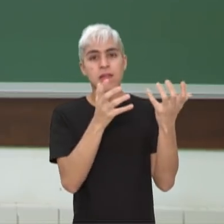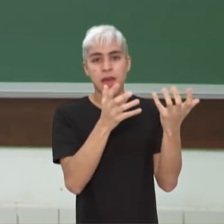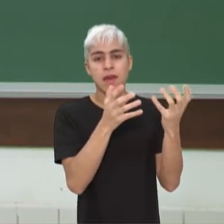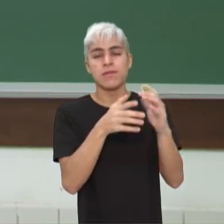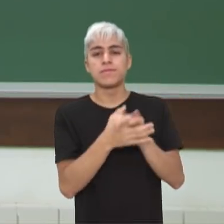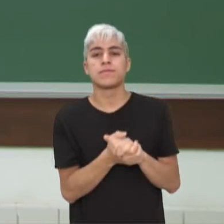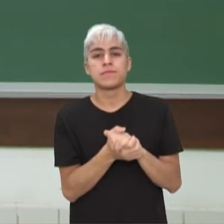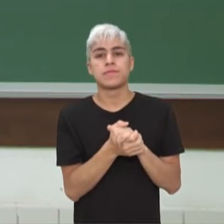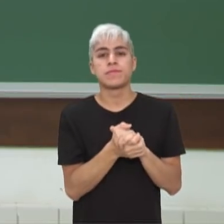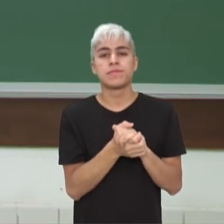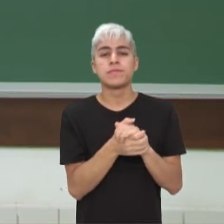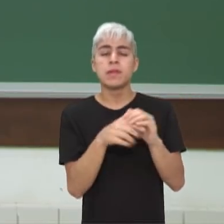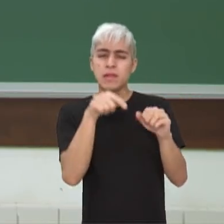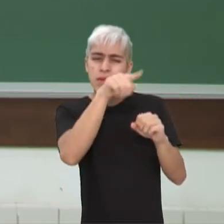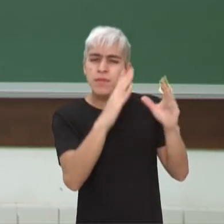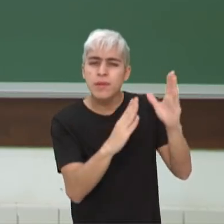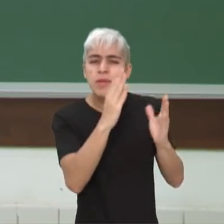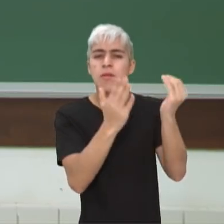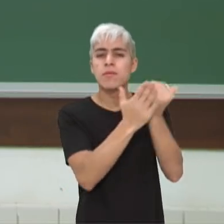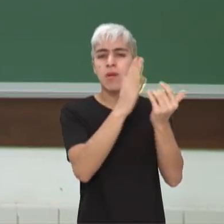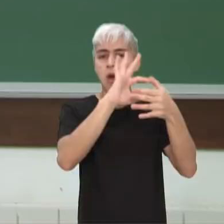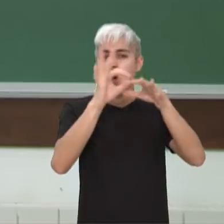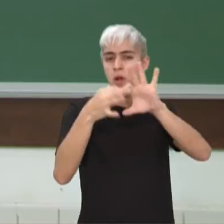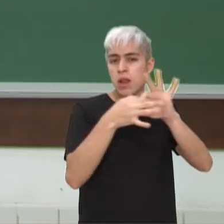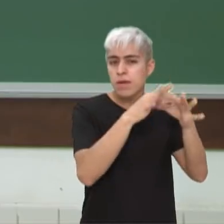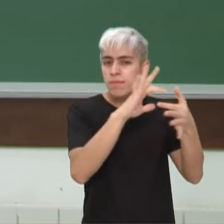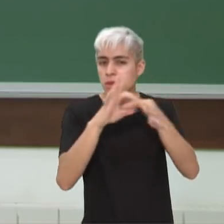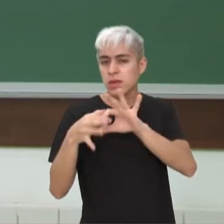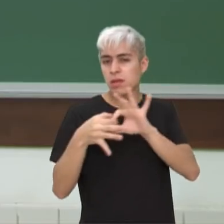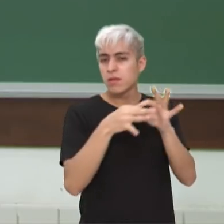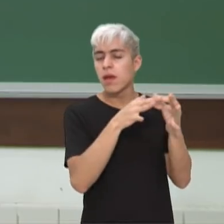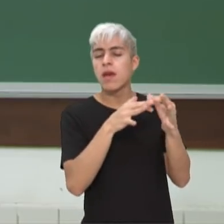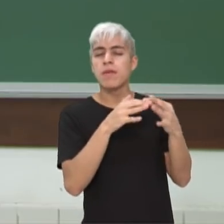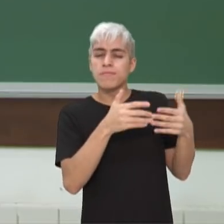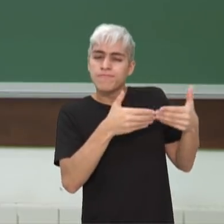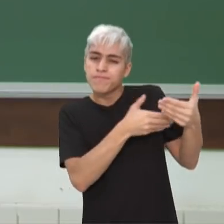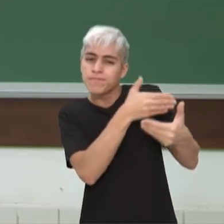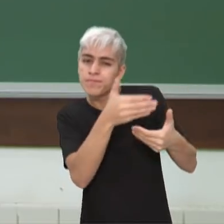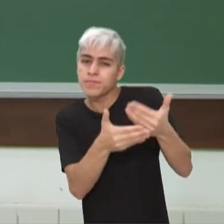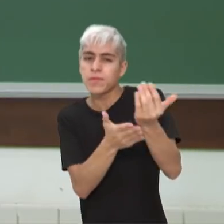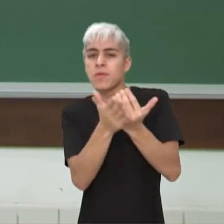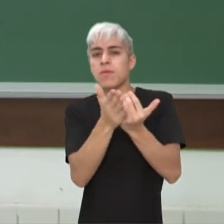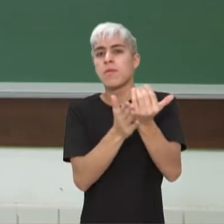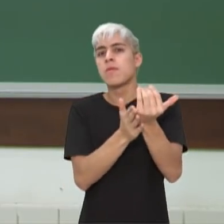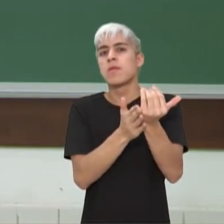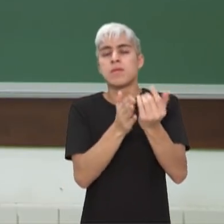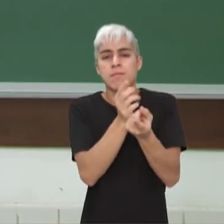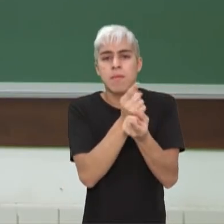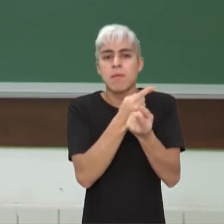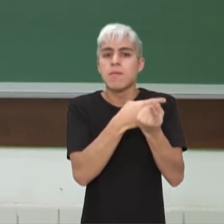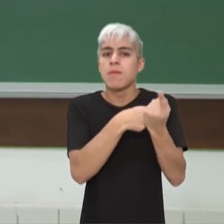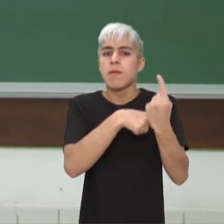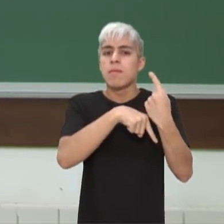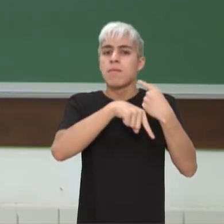período que surgiram ali os Jogos Olímpicos, que mais tarde aí vão tomar proporções e vão